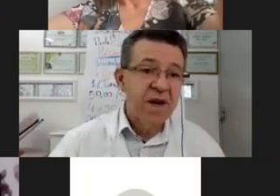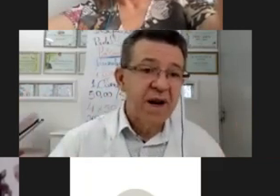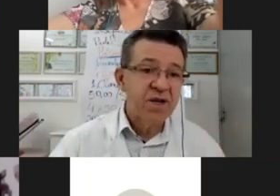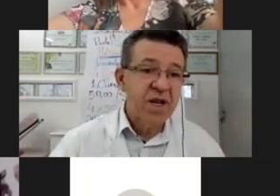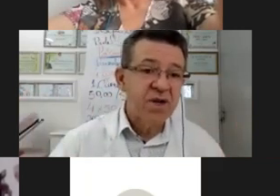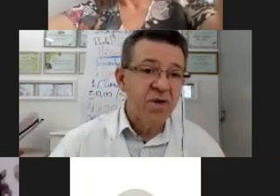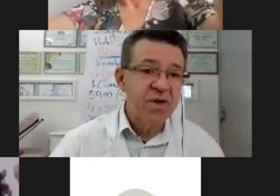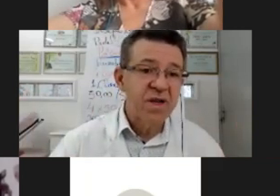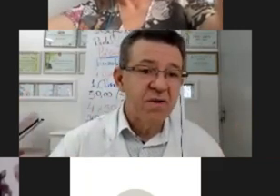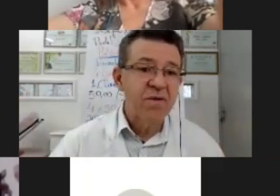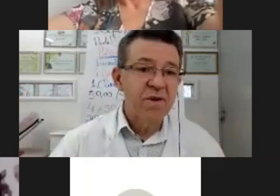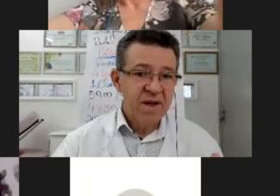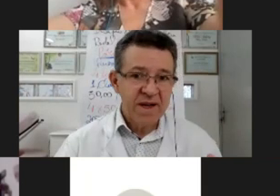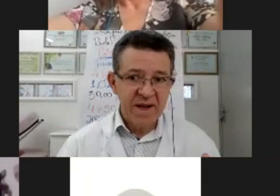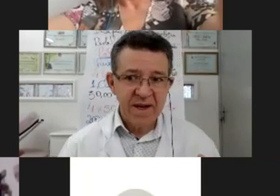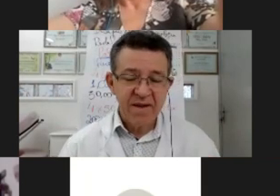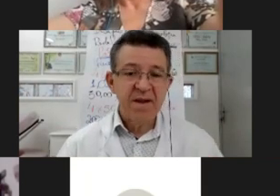terapêutico, a gente conseguiu